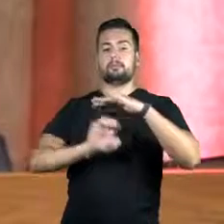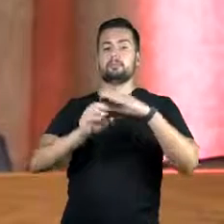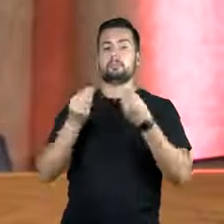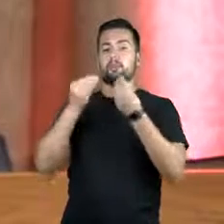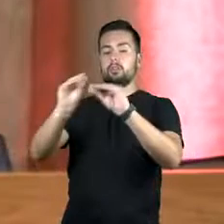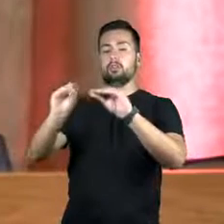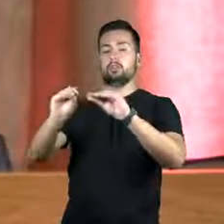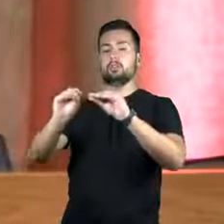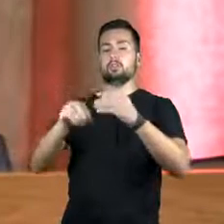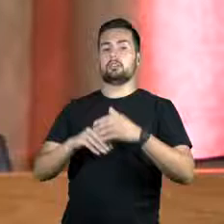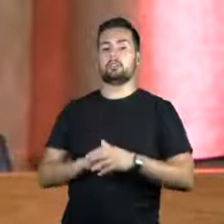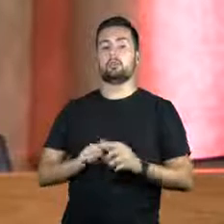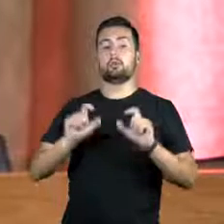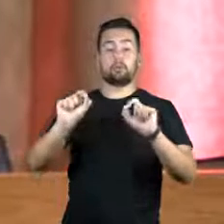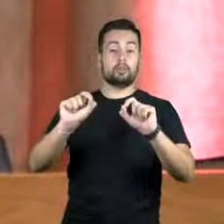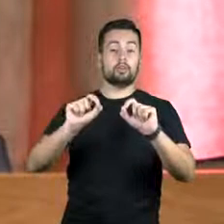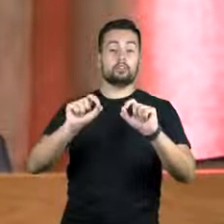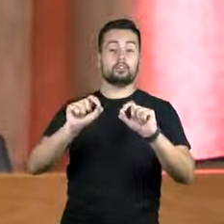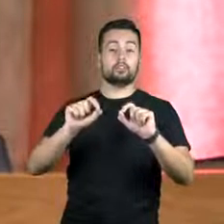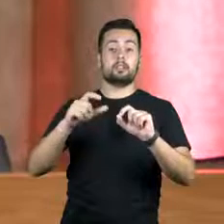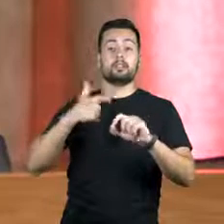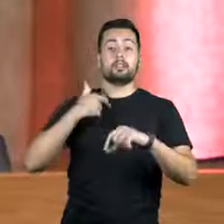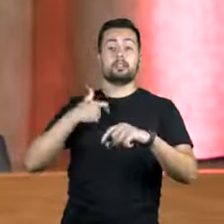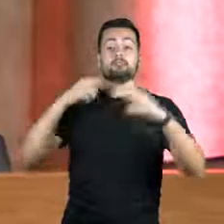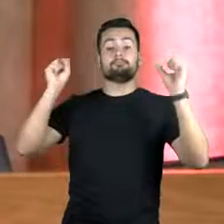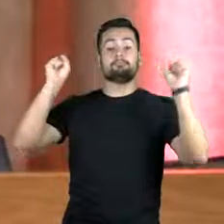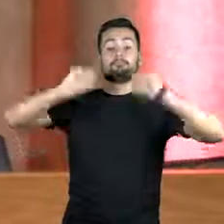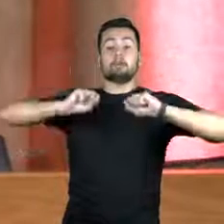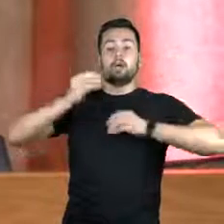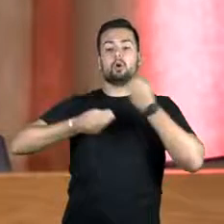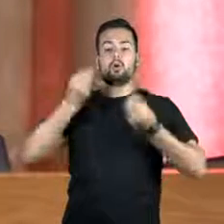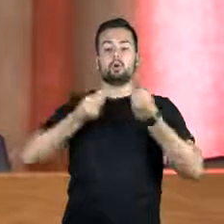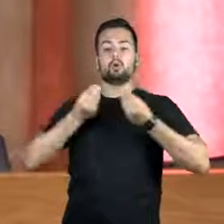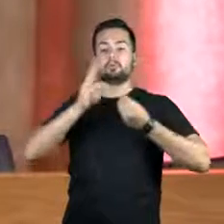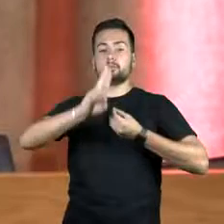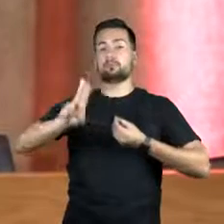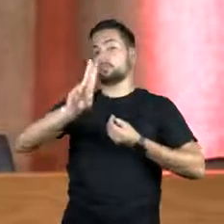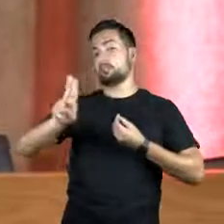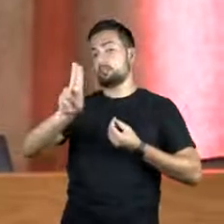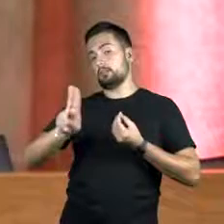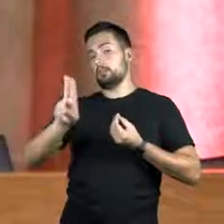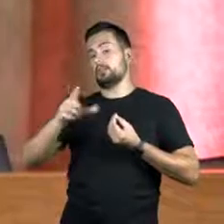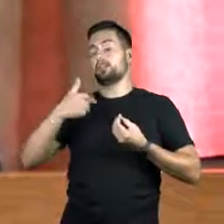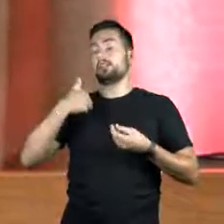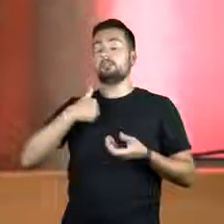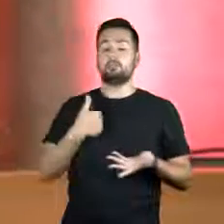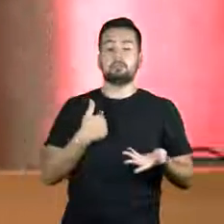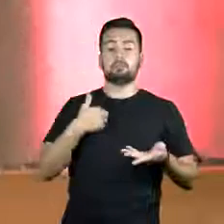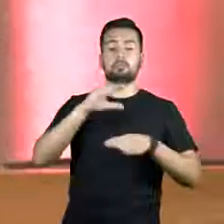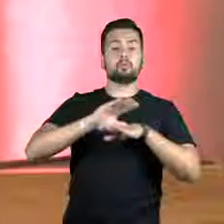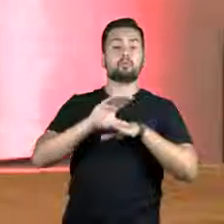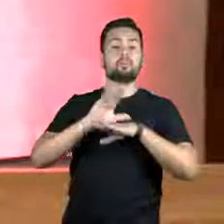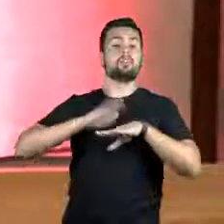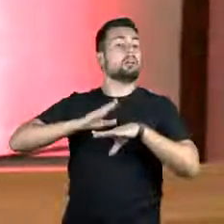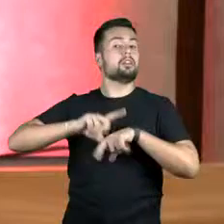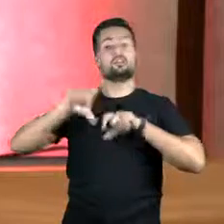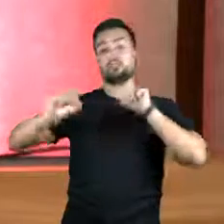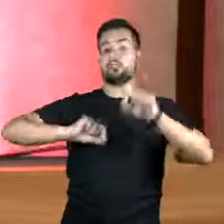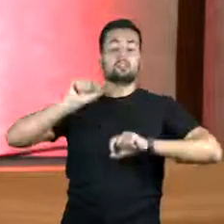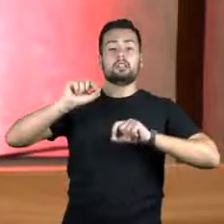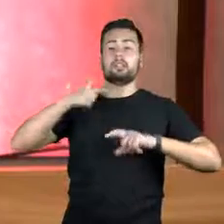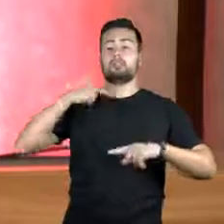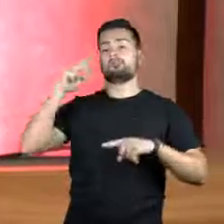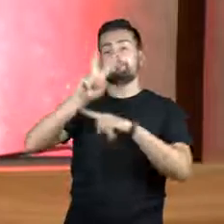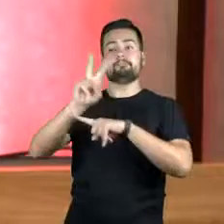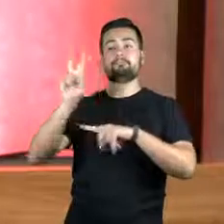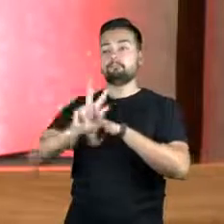de consultoria é como eu vou me capacitar para utilizar isso, né? Como eu vou me capacitar para defender, sei lá,